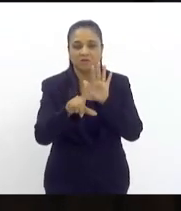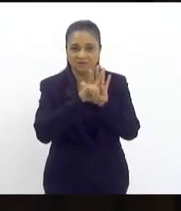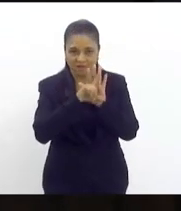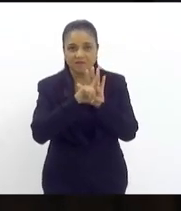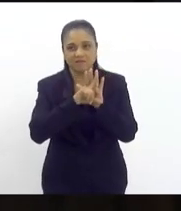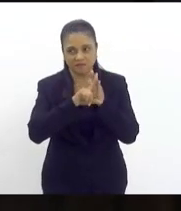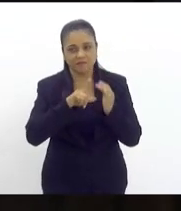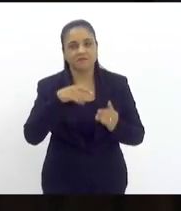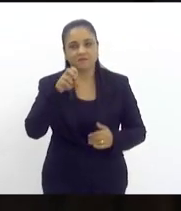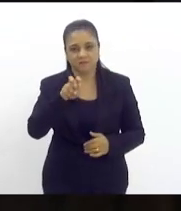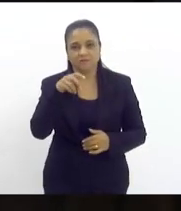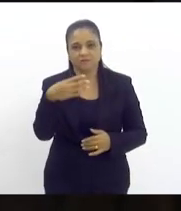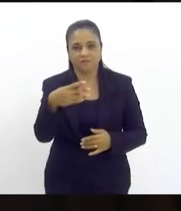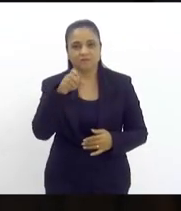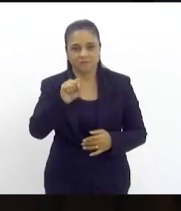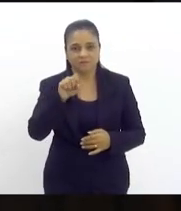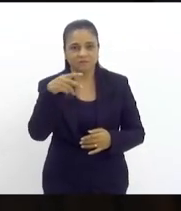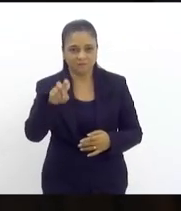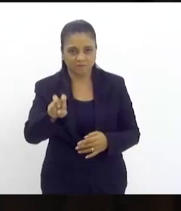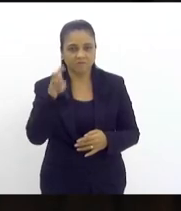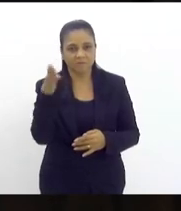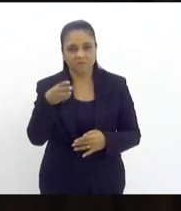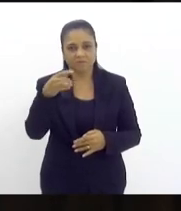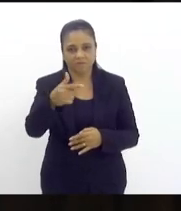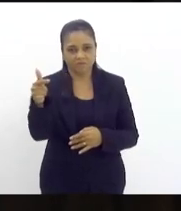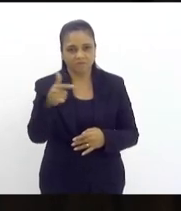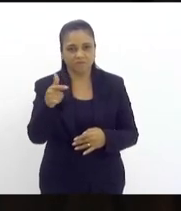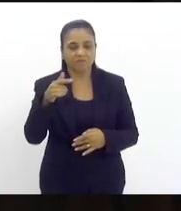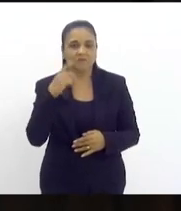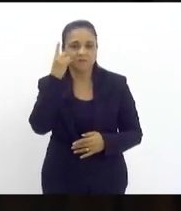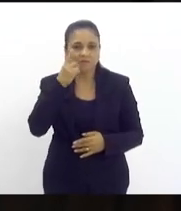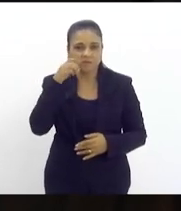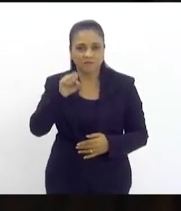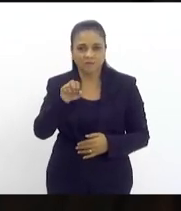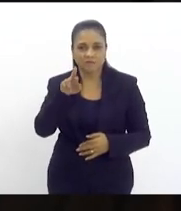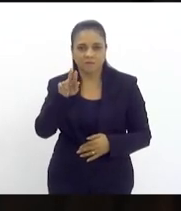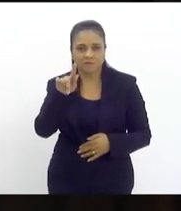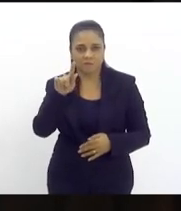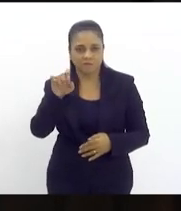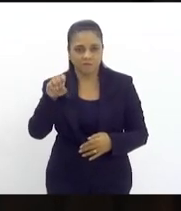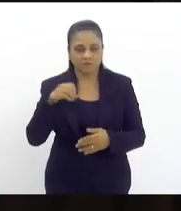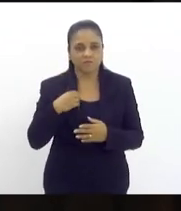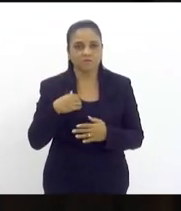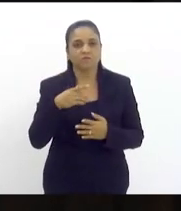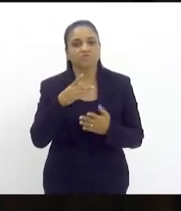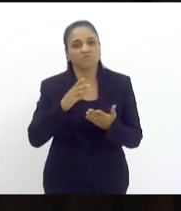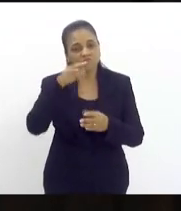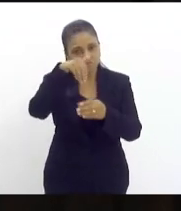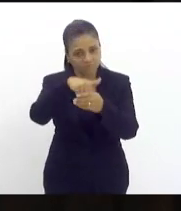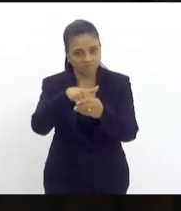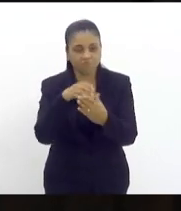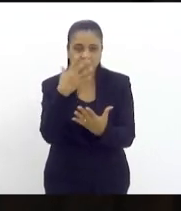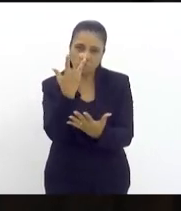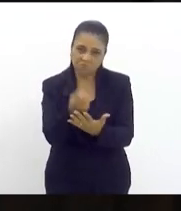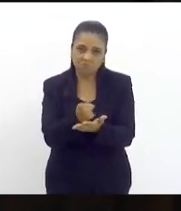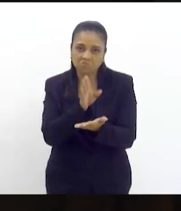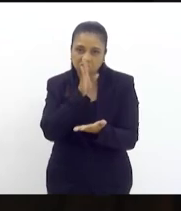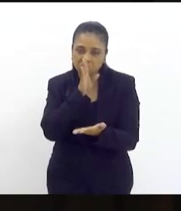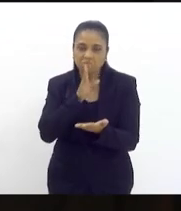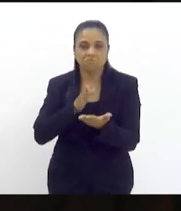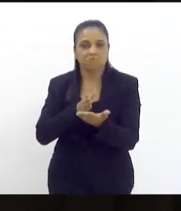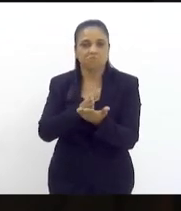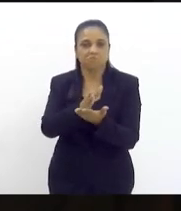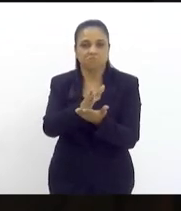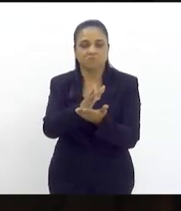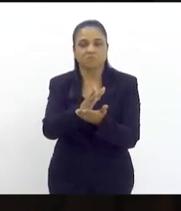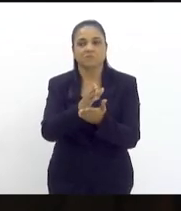lei 5385 de 2022, deputado Sérgio Fernandes. Em votação, os senhores que aprovam permaneçam como